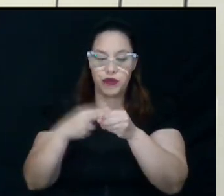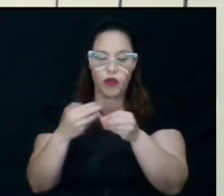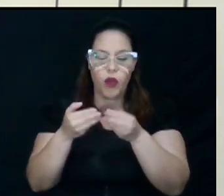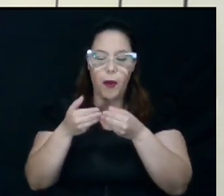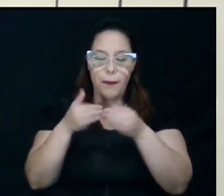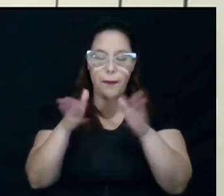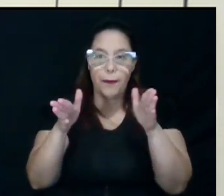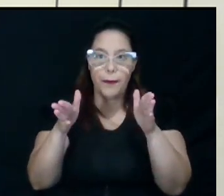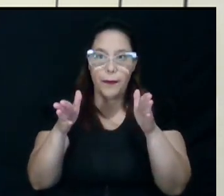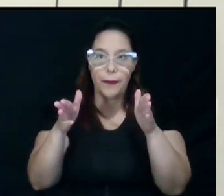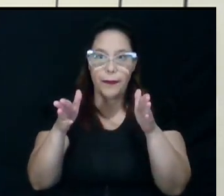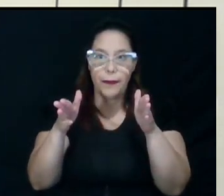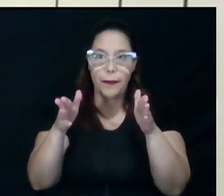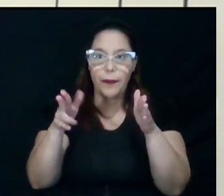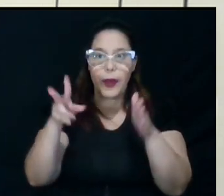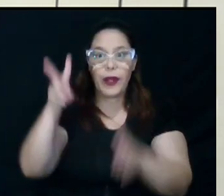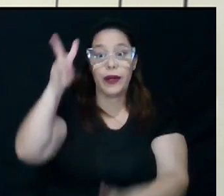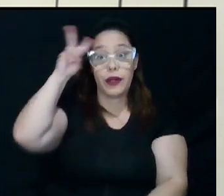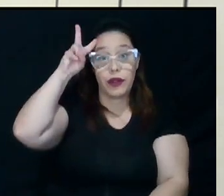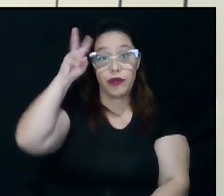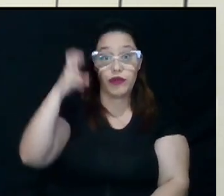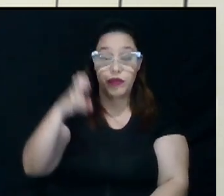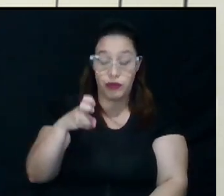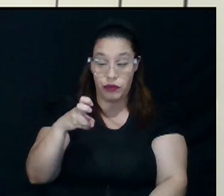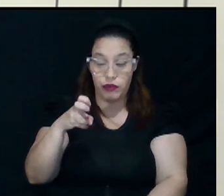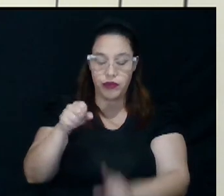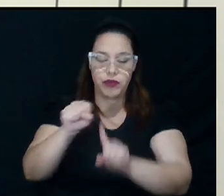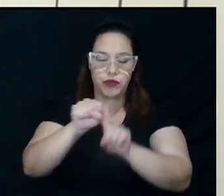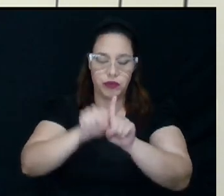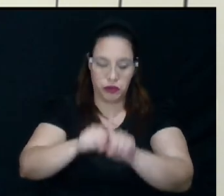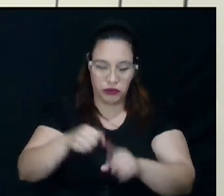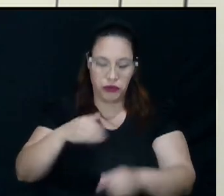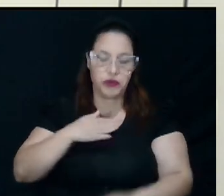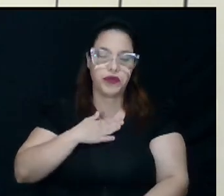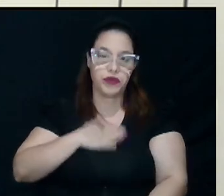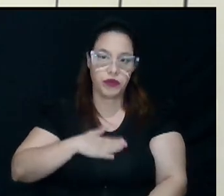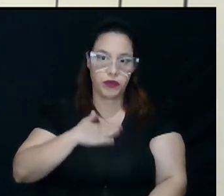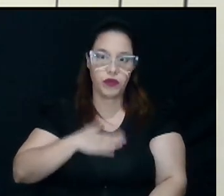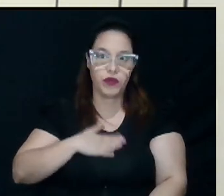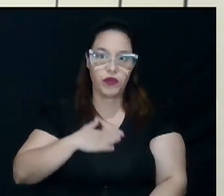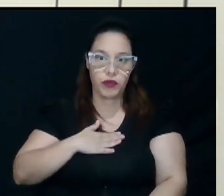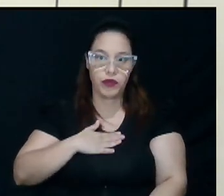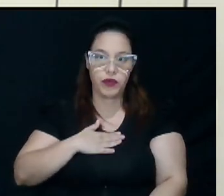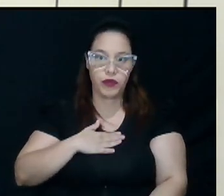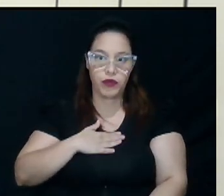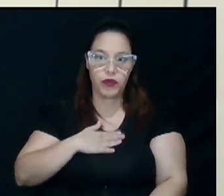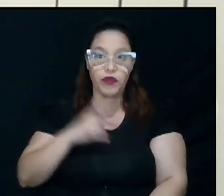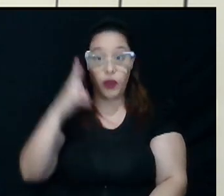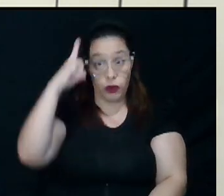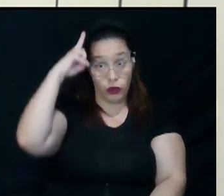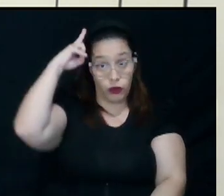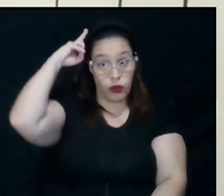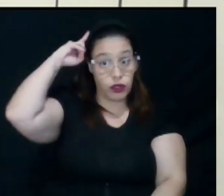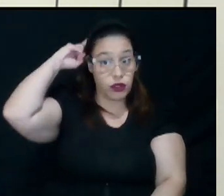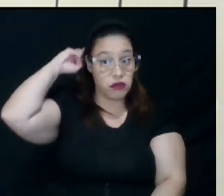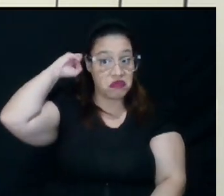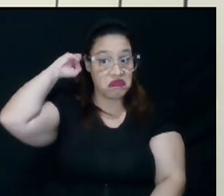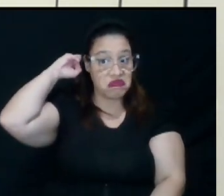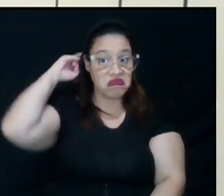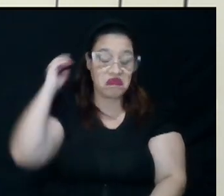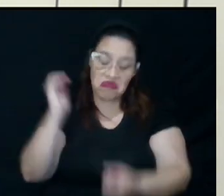segunda-feira, 5 de agosto, as inscrições para o evento Vestibular Sem Segredo, voltado